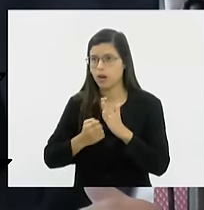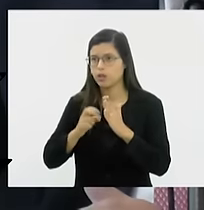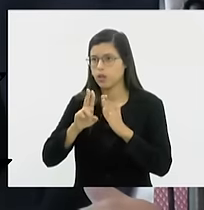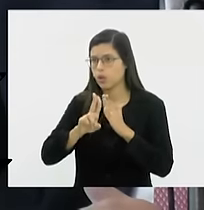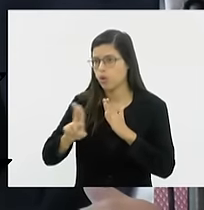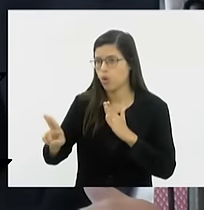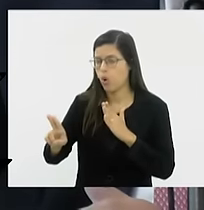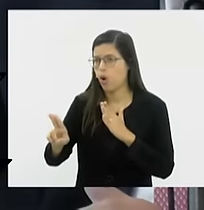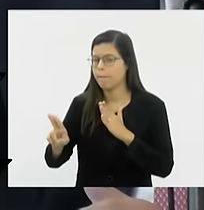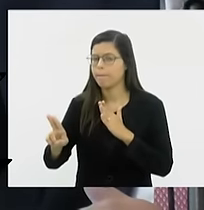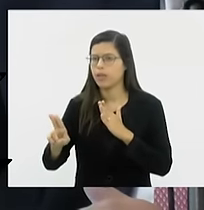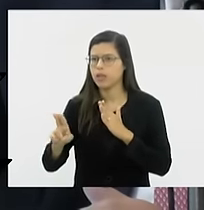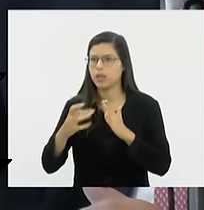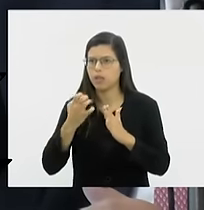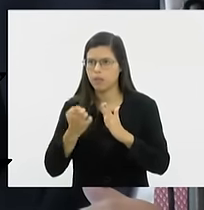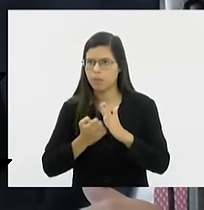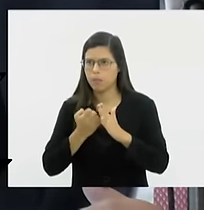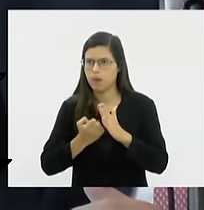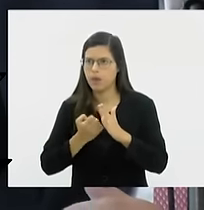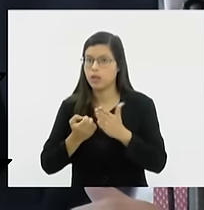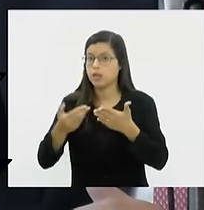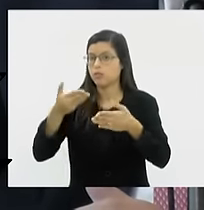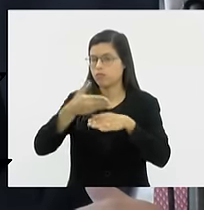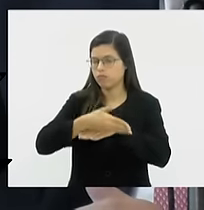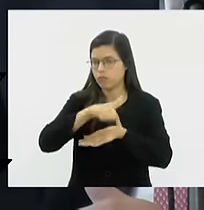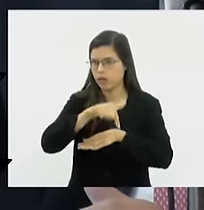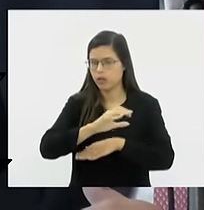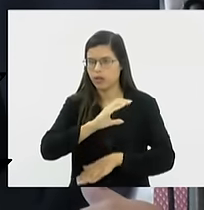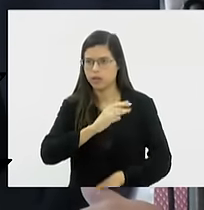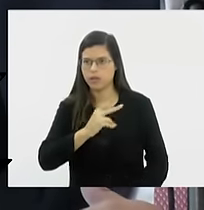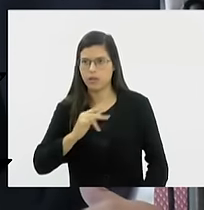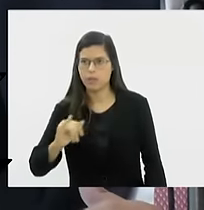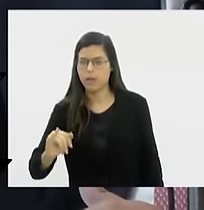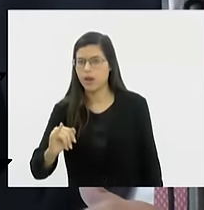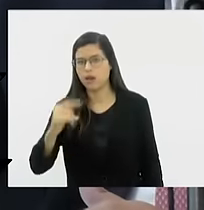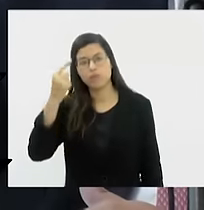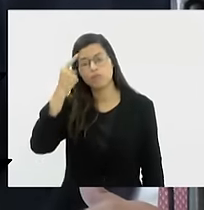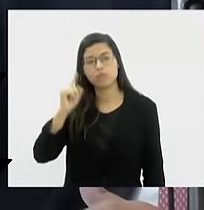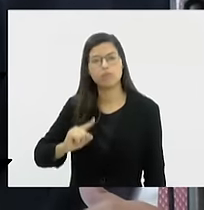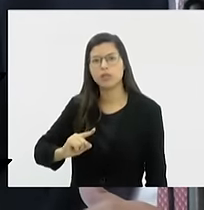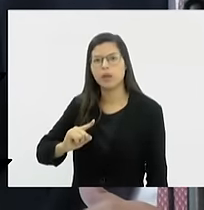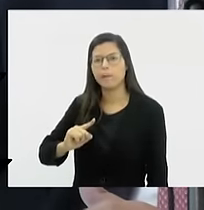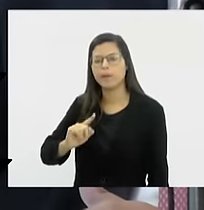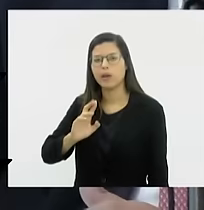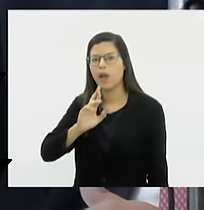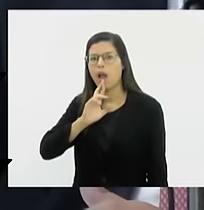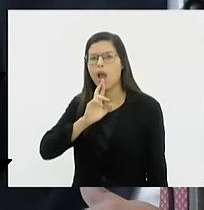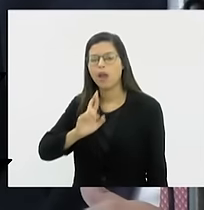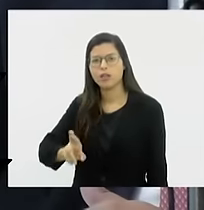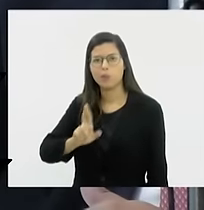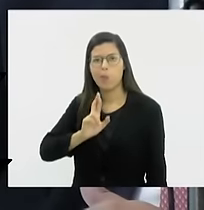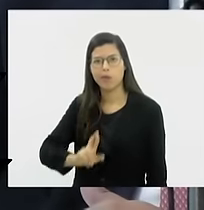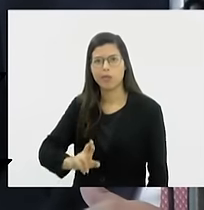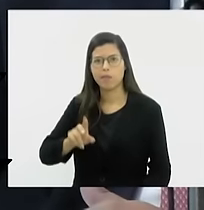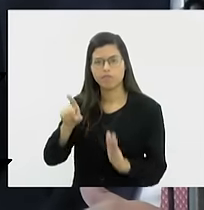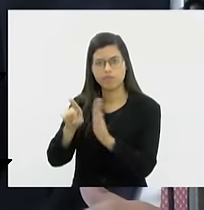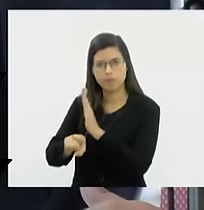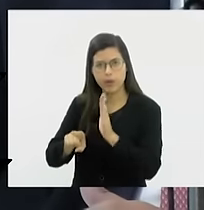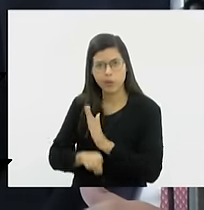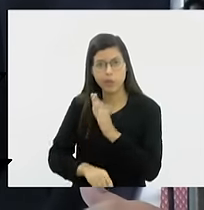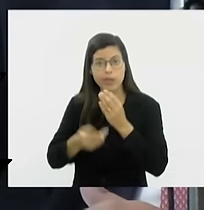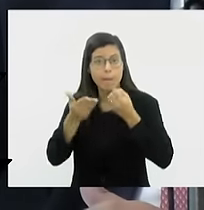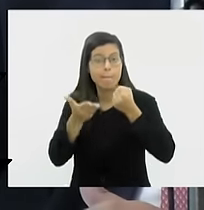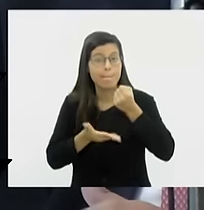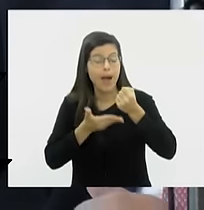formalmente na empresa, esteve aqui na CPI e não sabia responder às perguntas mais básicas da sua